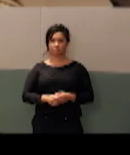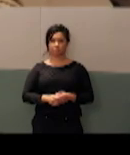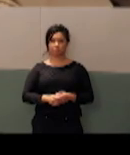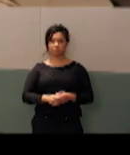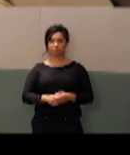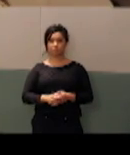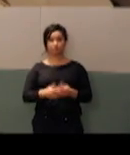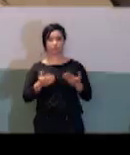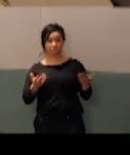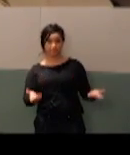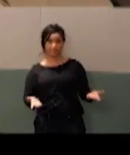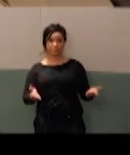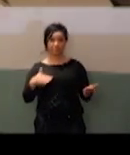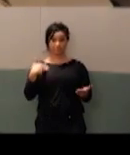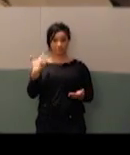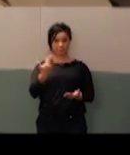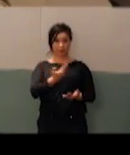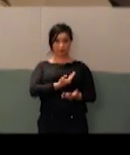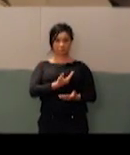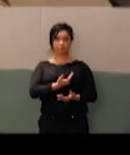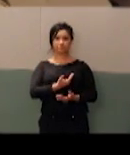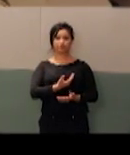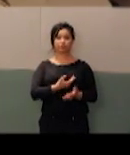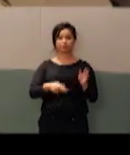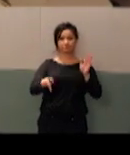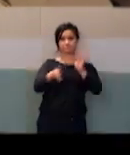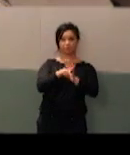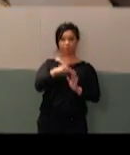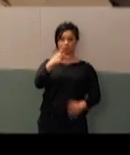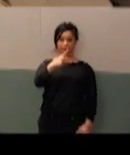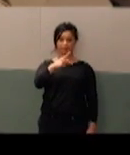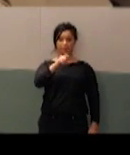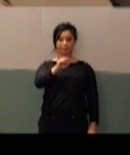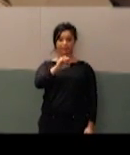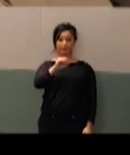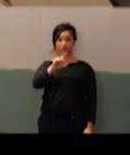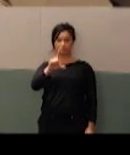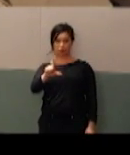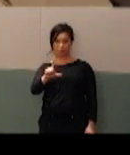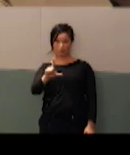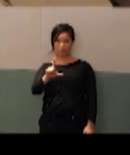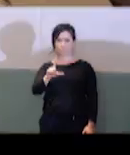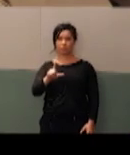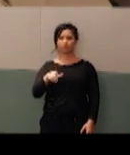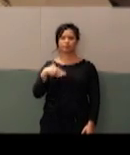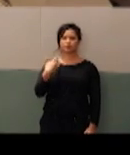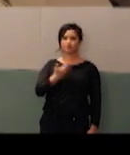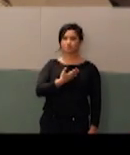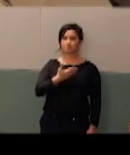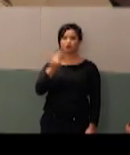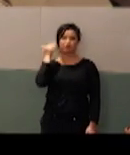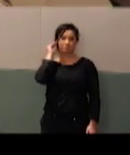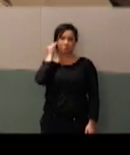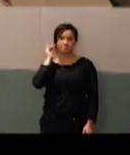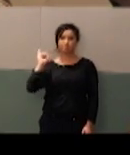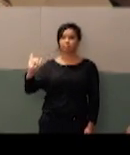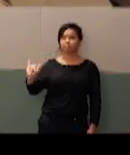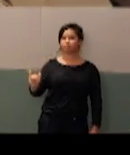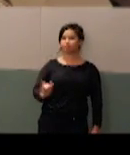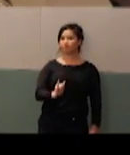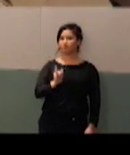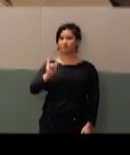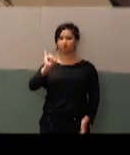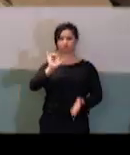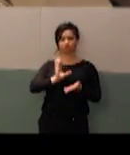Olha, para nós do PSOL, é fundamental que haja investimentos na nossa